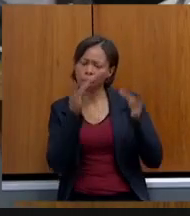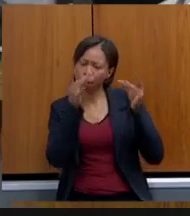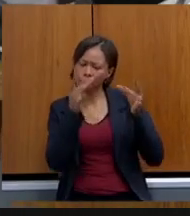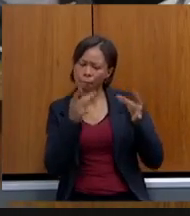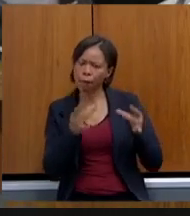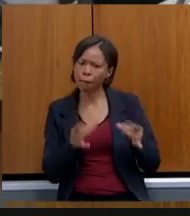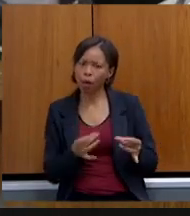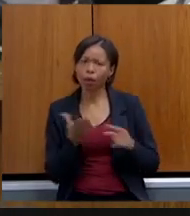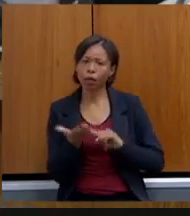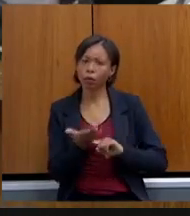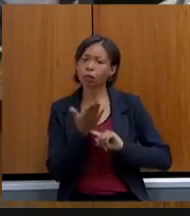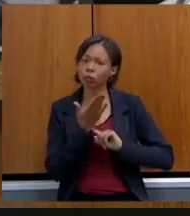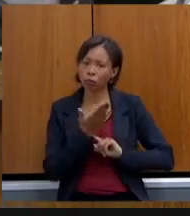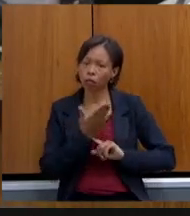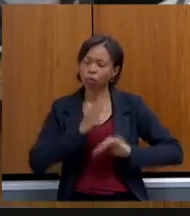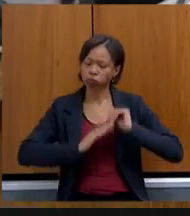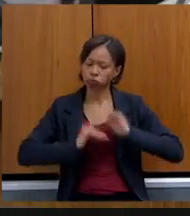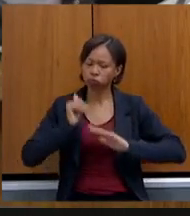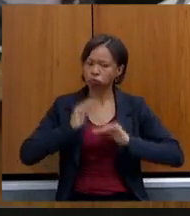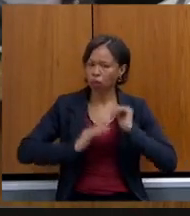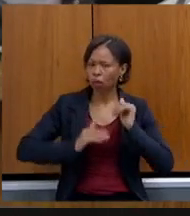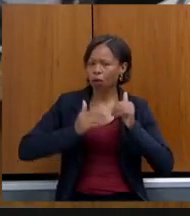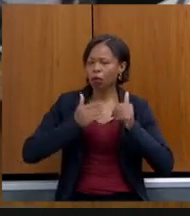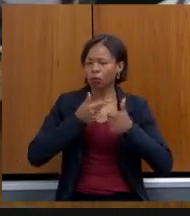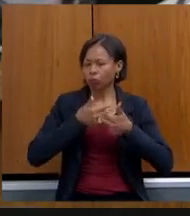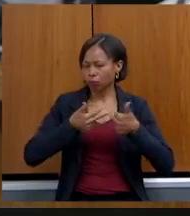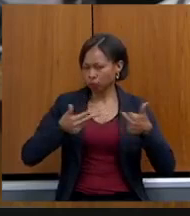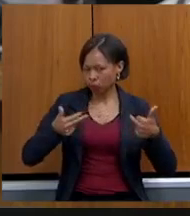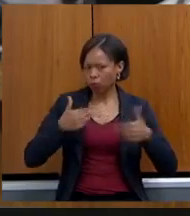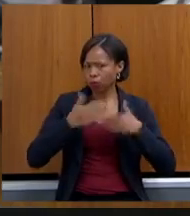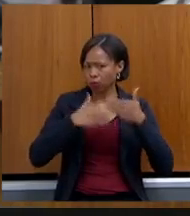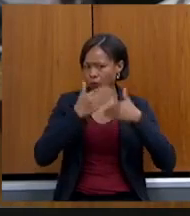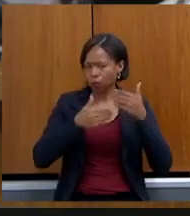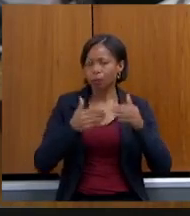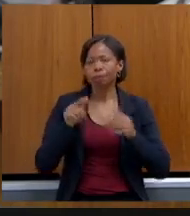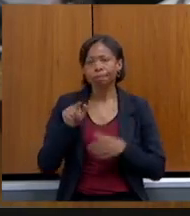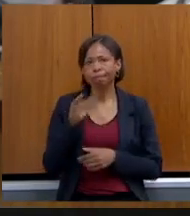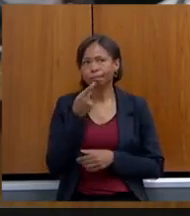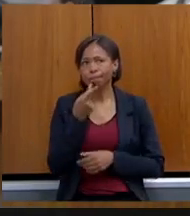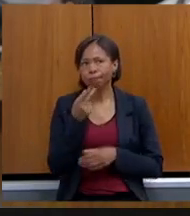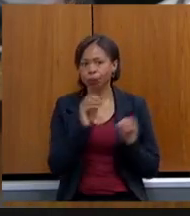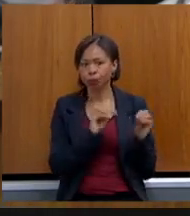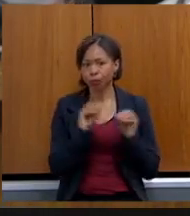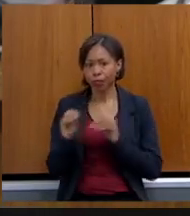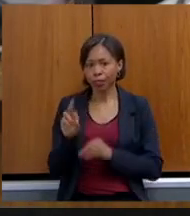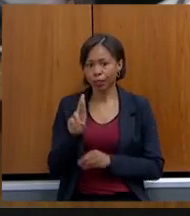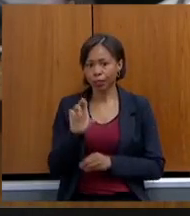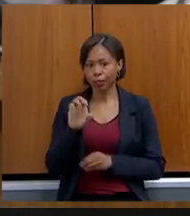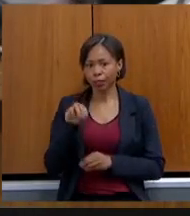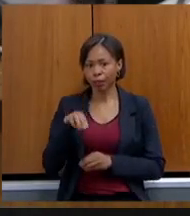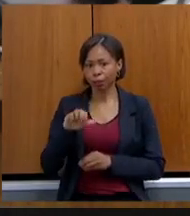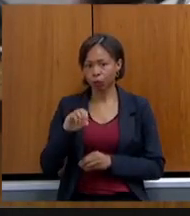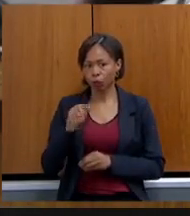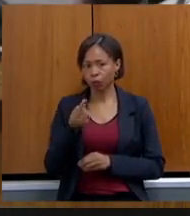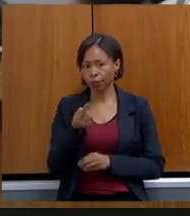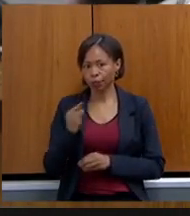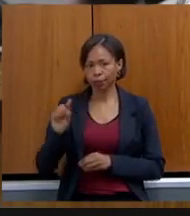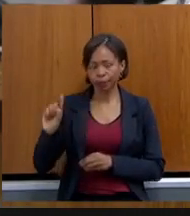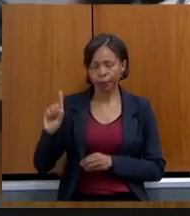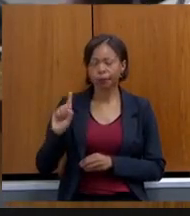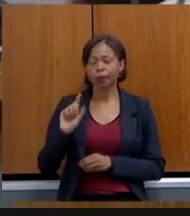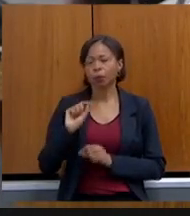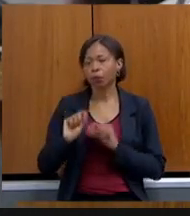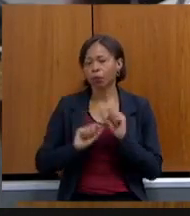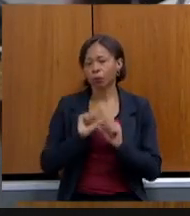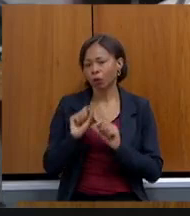com o melhorias técnicas para esse processo em relação à situação de remoção nós temos um entendimento diferente em relação